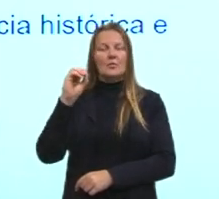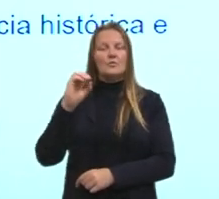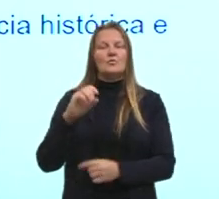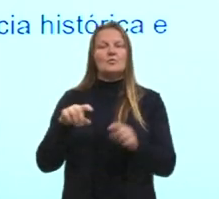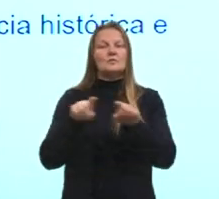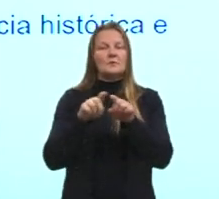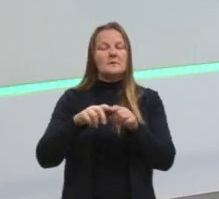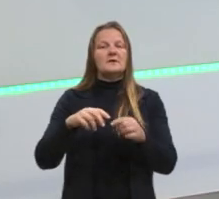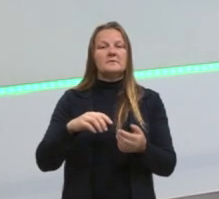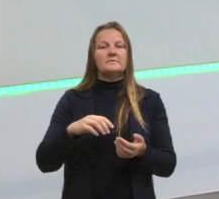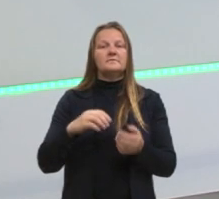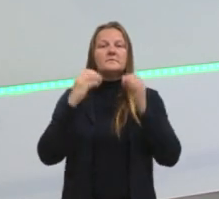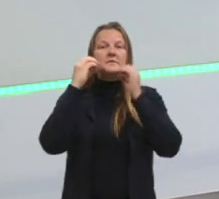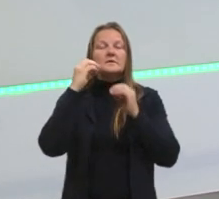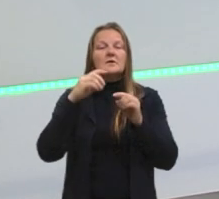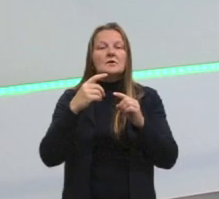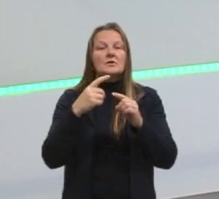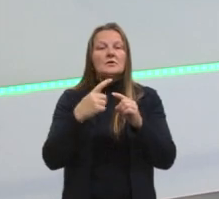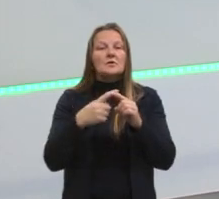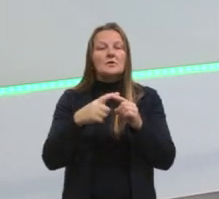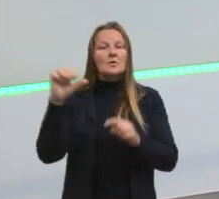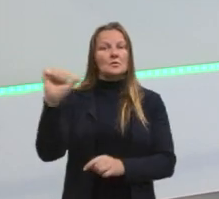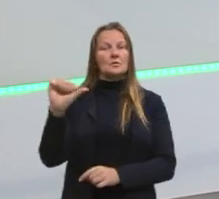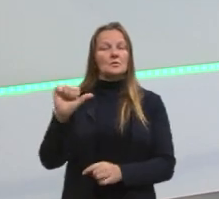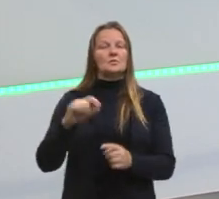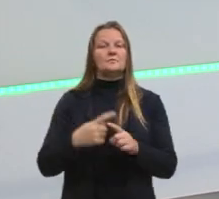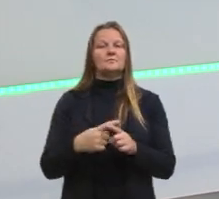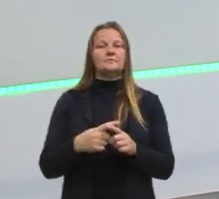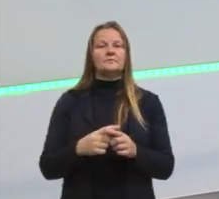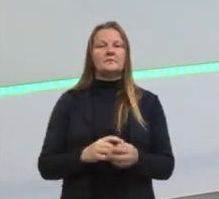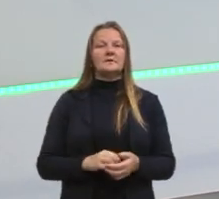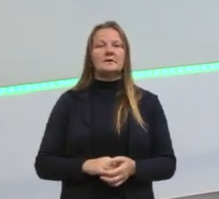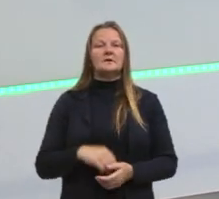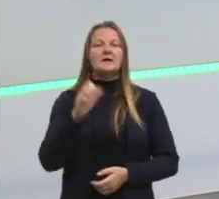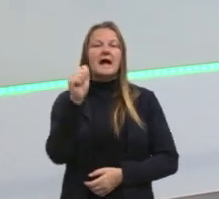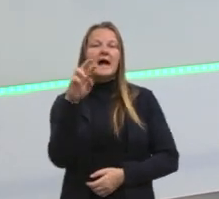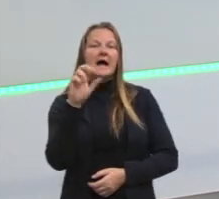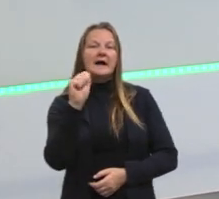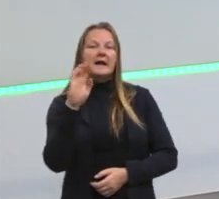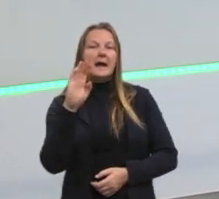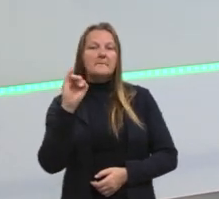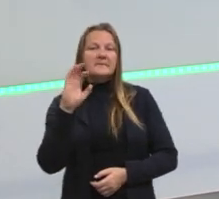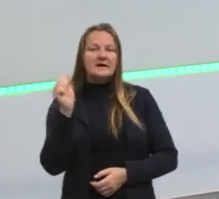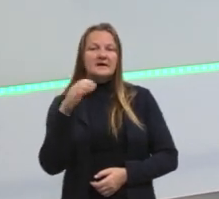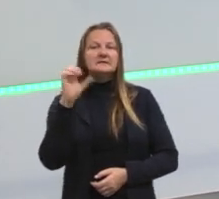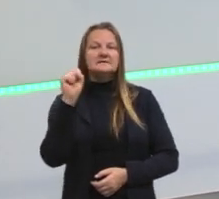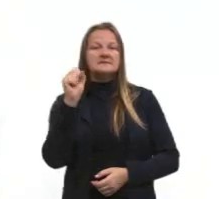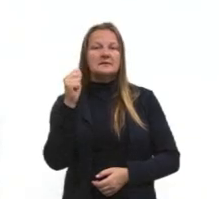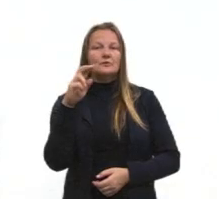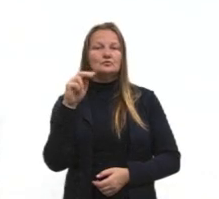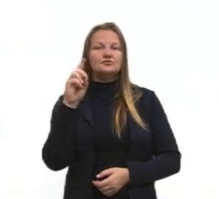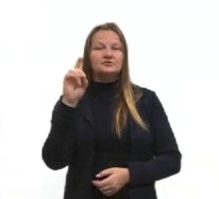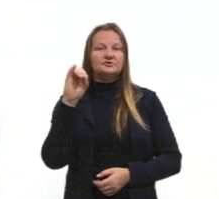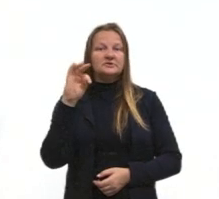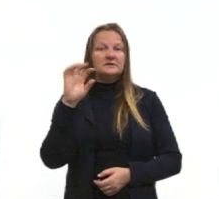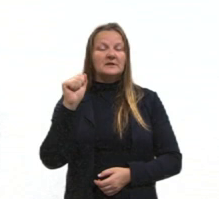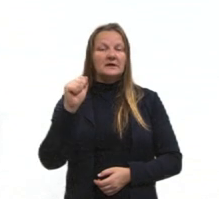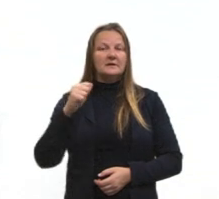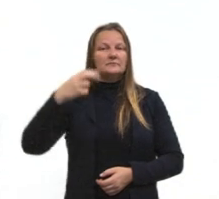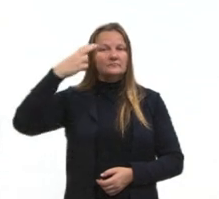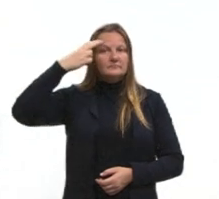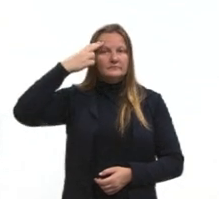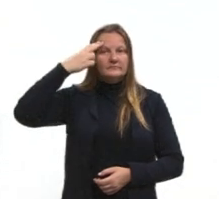petróleo tá meninos e meninas vão passar mais um aqui então olha só dentro dessa diversidade